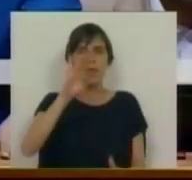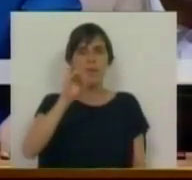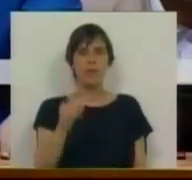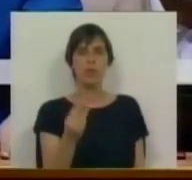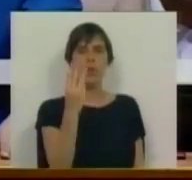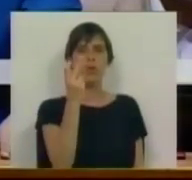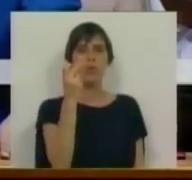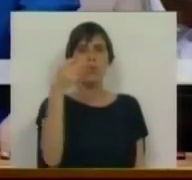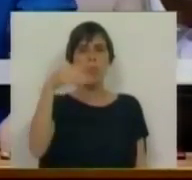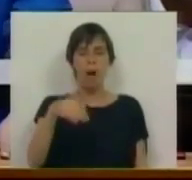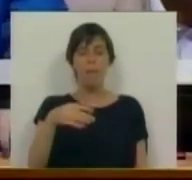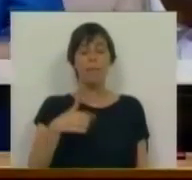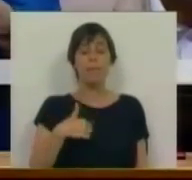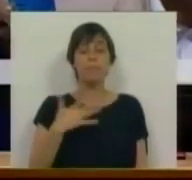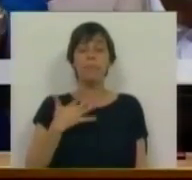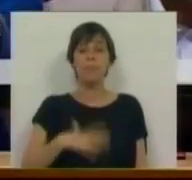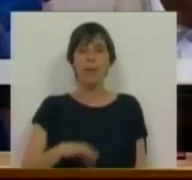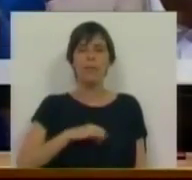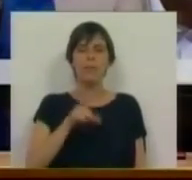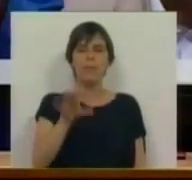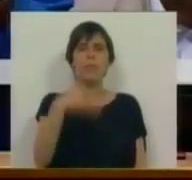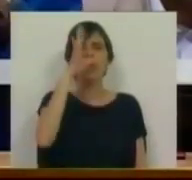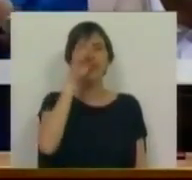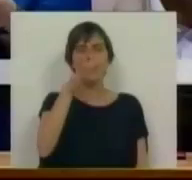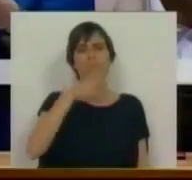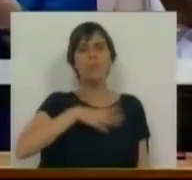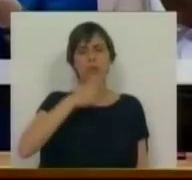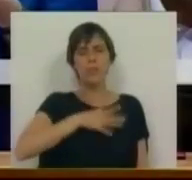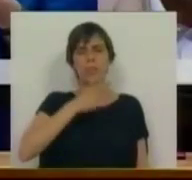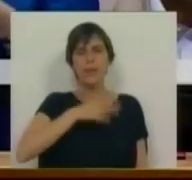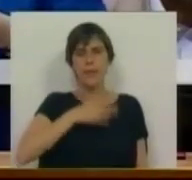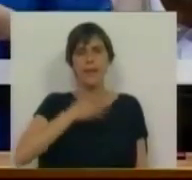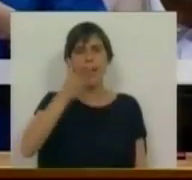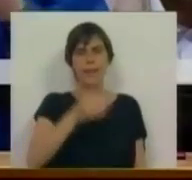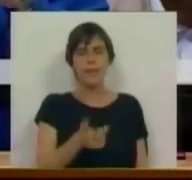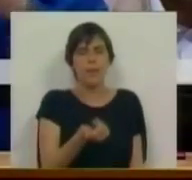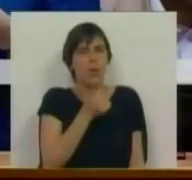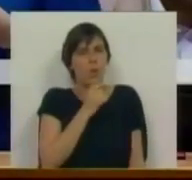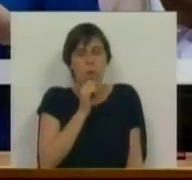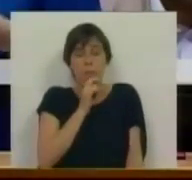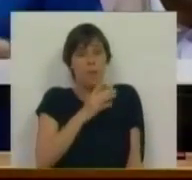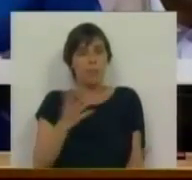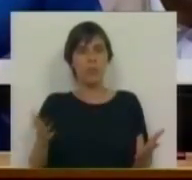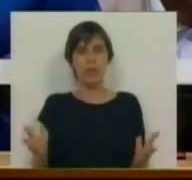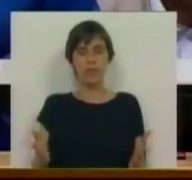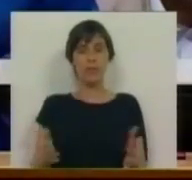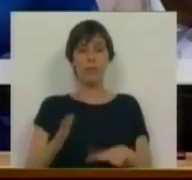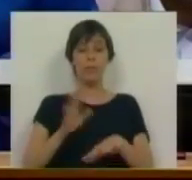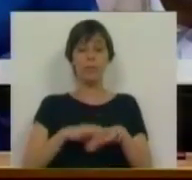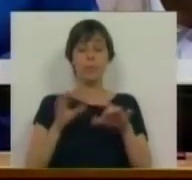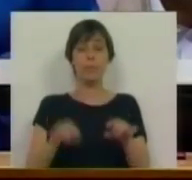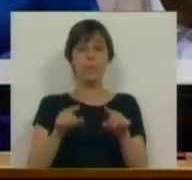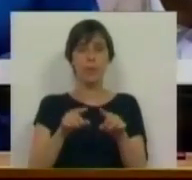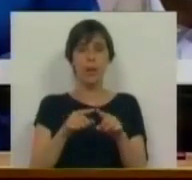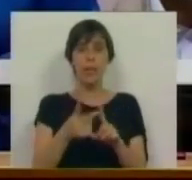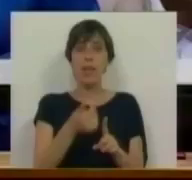swap. E eu gostava que o Sr. Primeiro-Ministro me explicasse como é que é possível, face